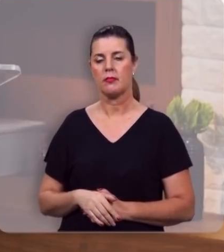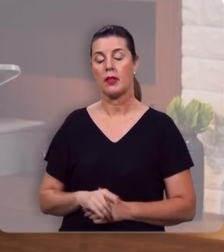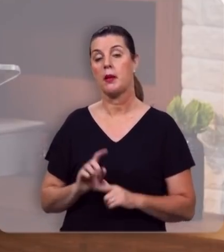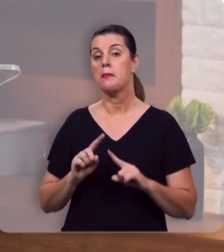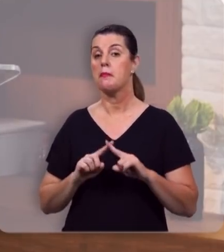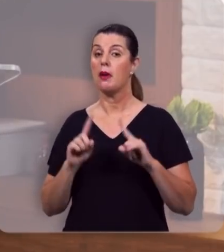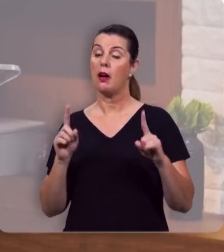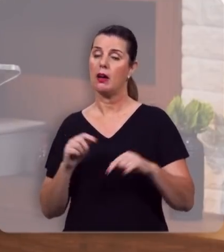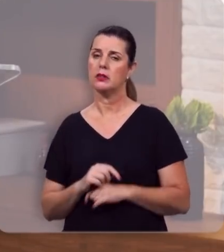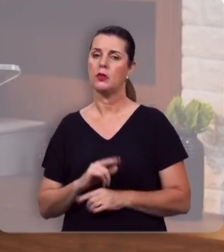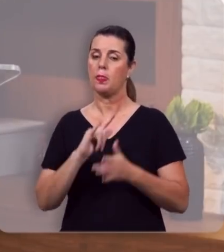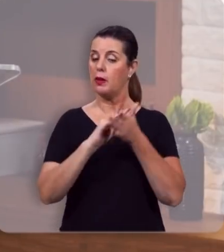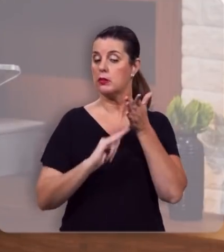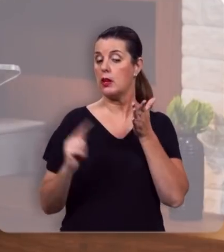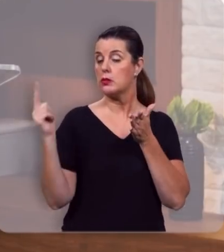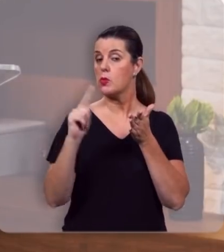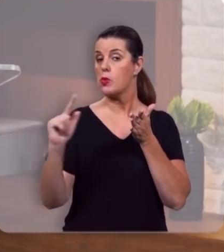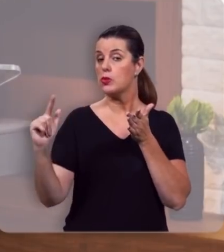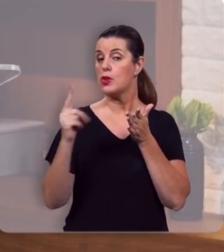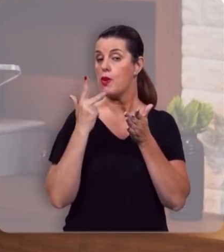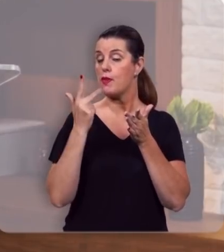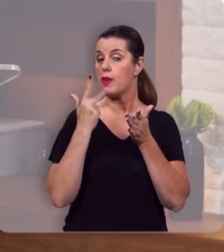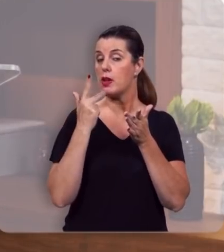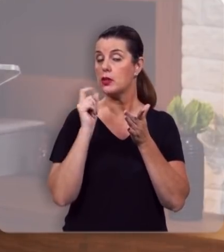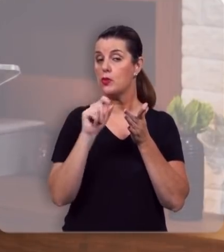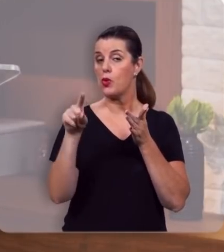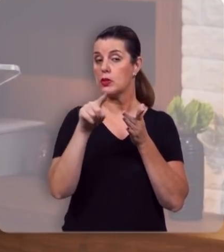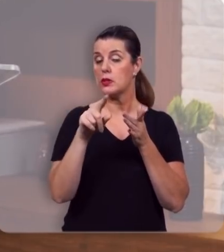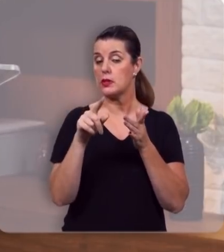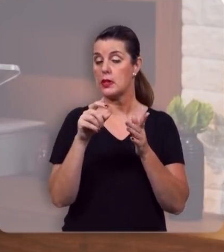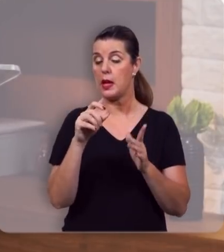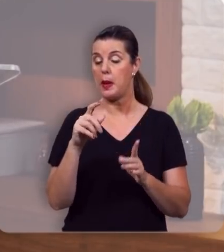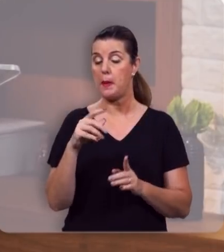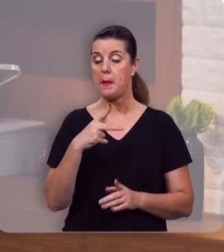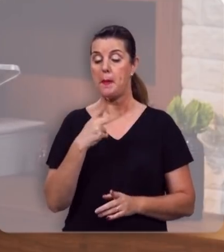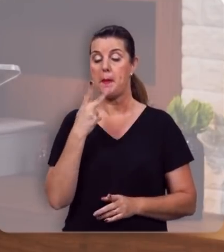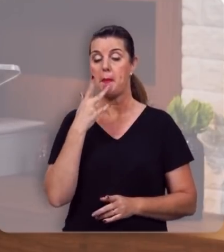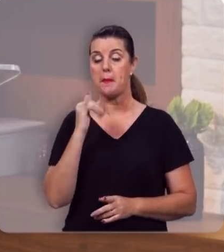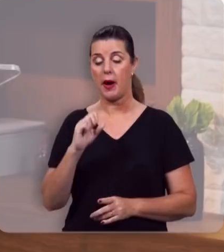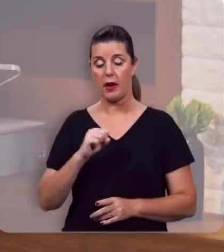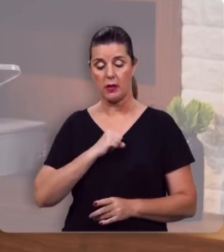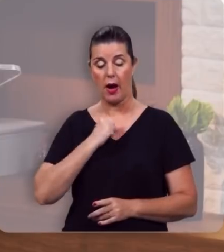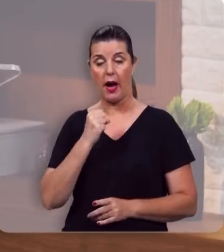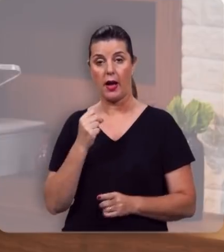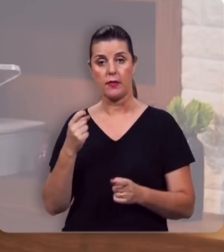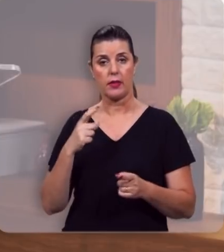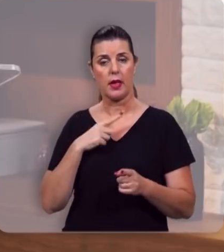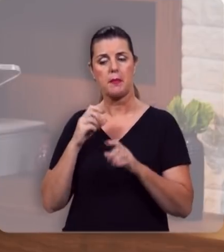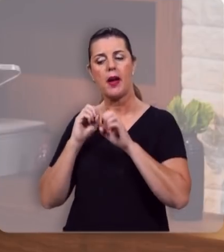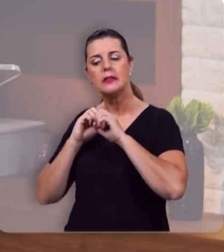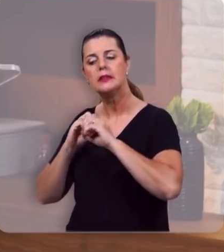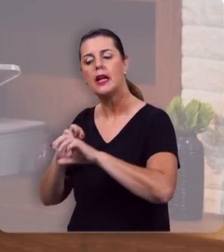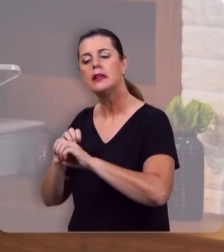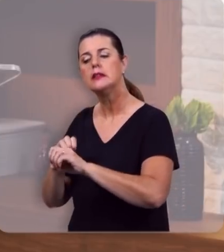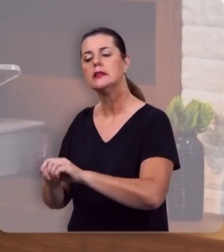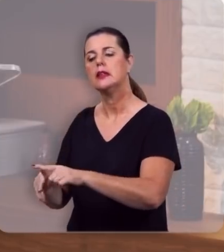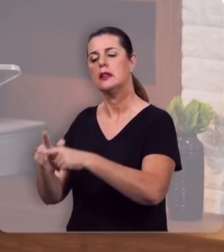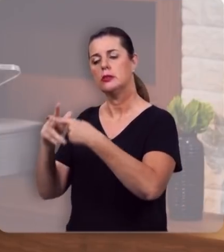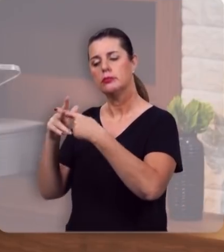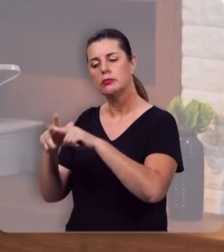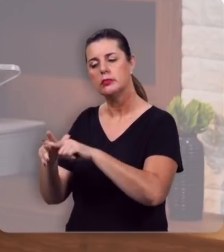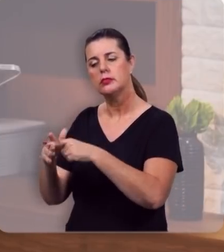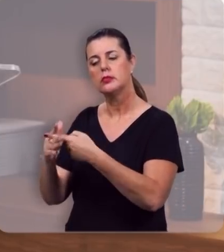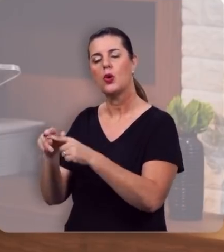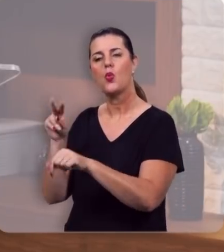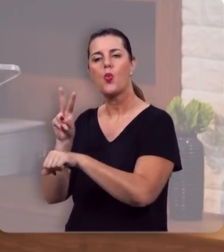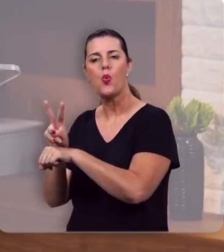Mas o texto prossegue e diz: e vós, pais, não provoqueis vossos filhos a ira, mas criai-os na disciplina e